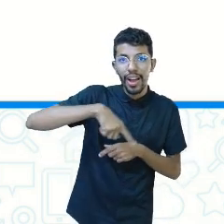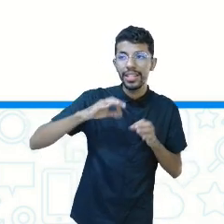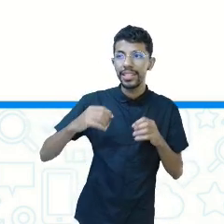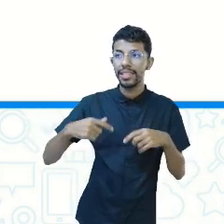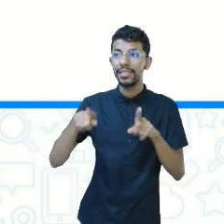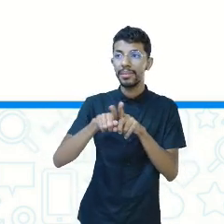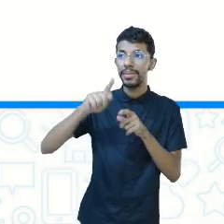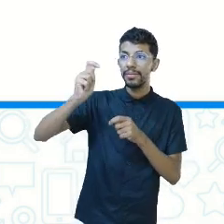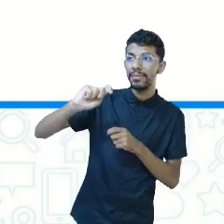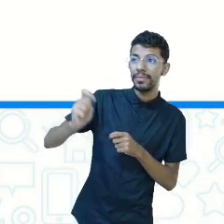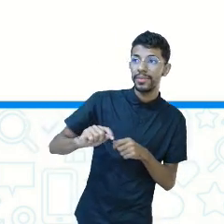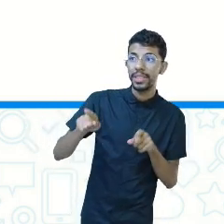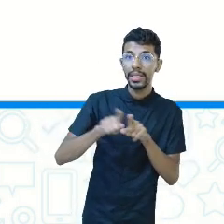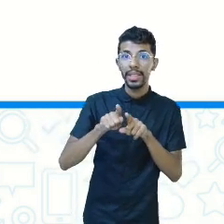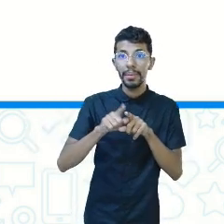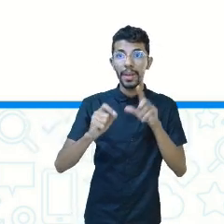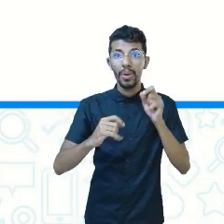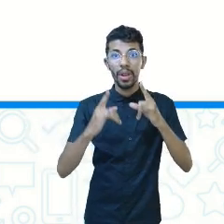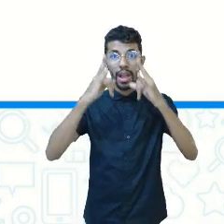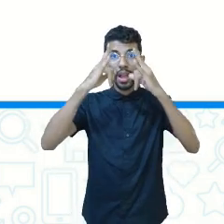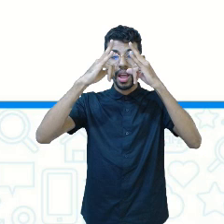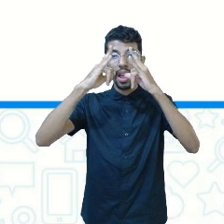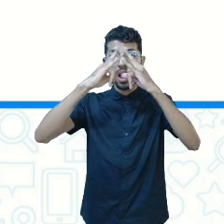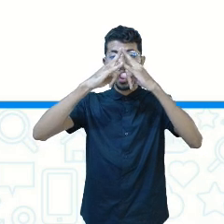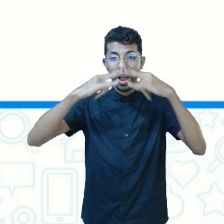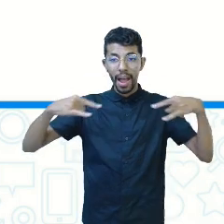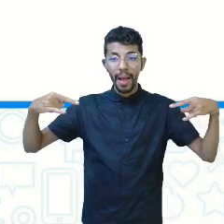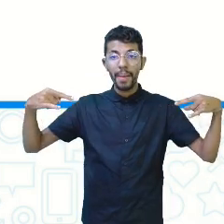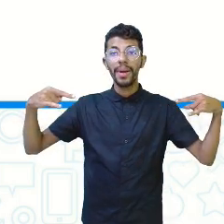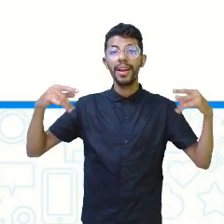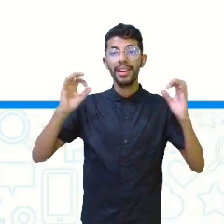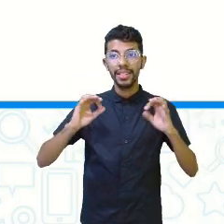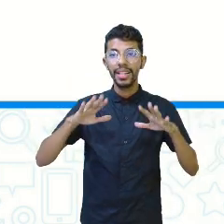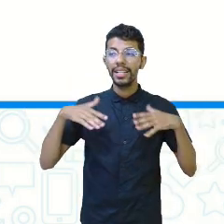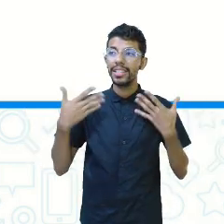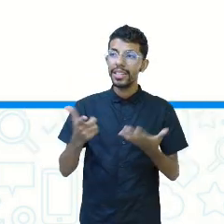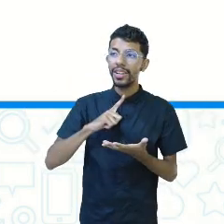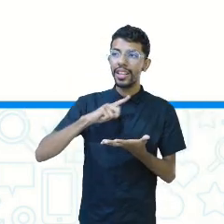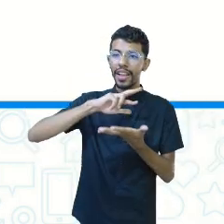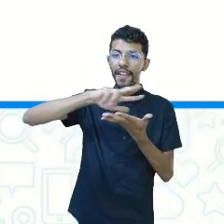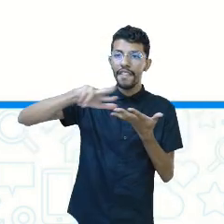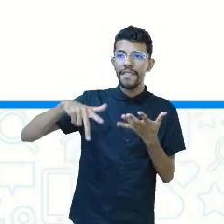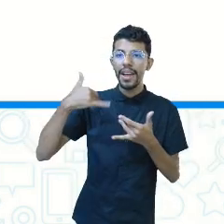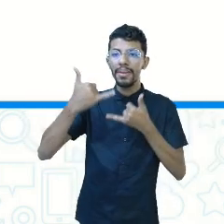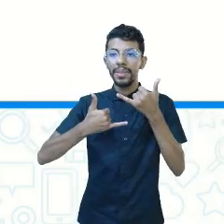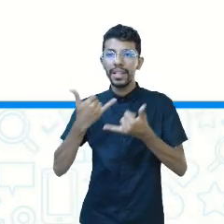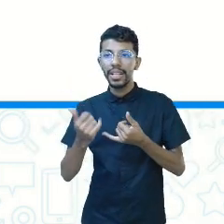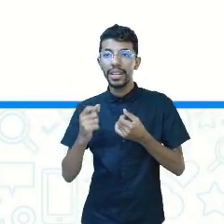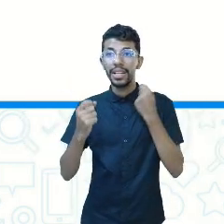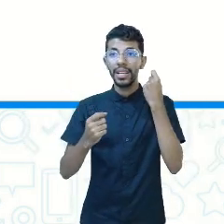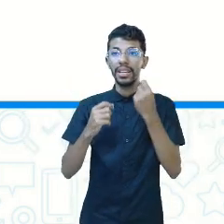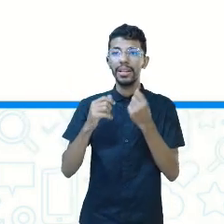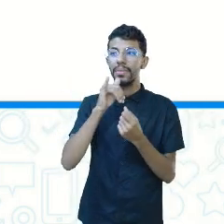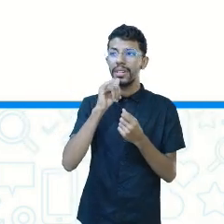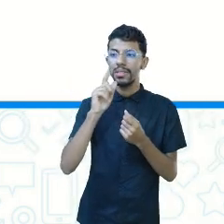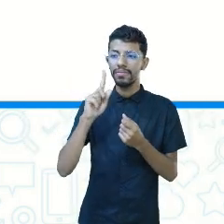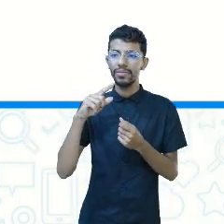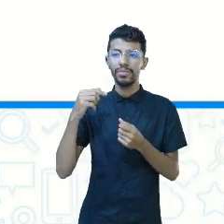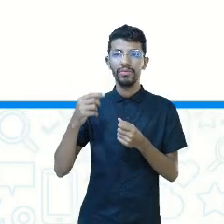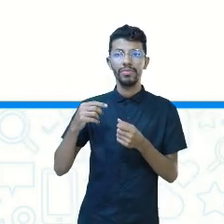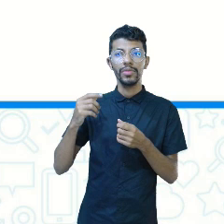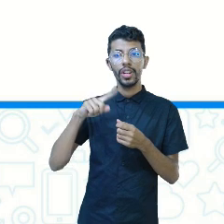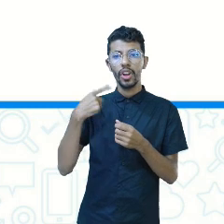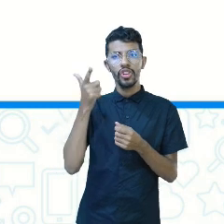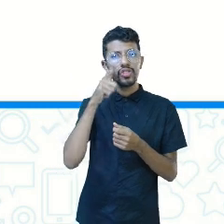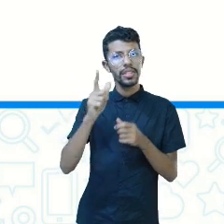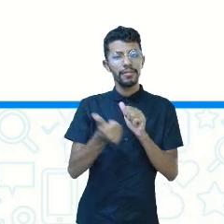brincar de cabana, né? Então nós temos vários tipos de brincadeira que a maioria das vezes veio de fora e que a gente acabou adaptando para